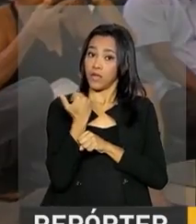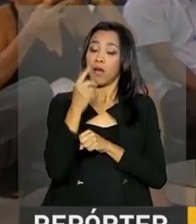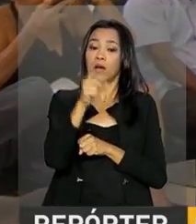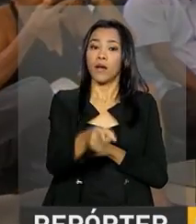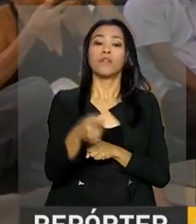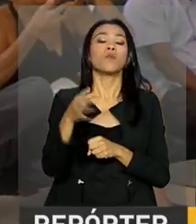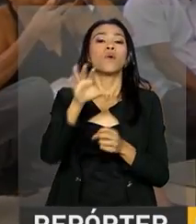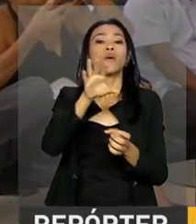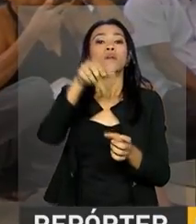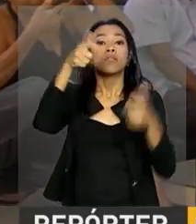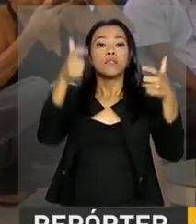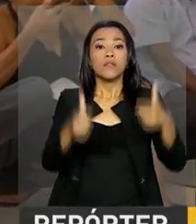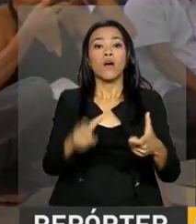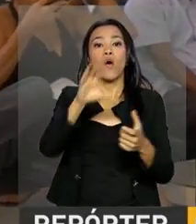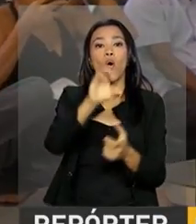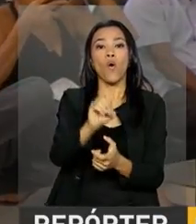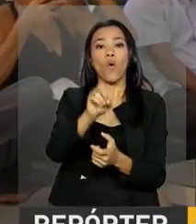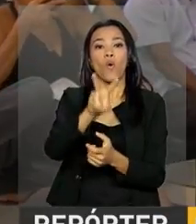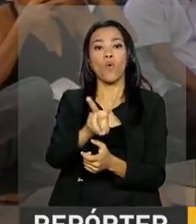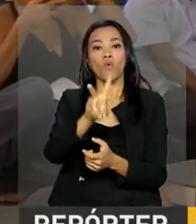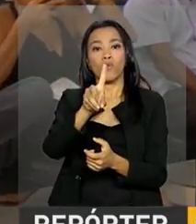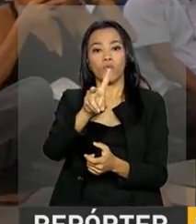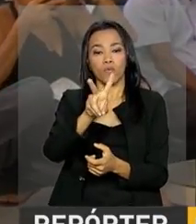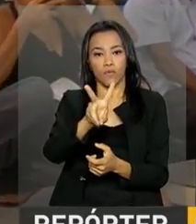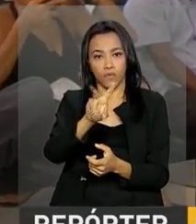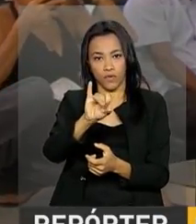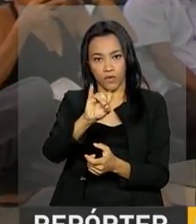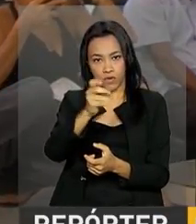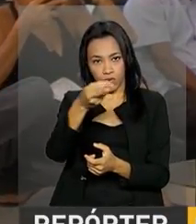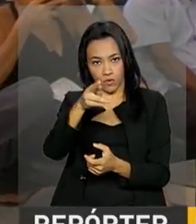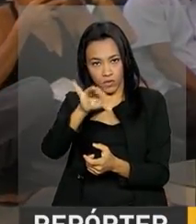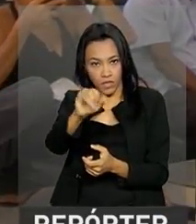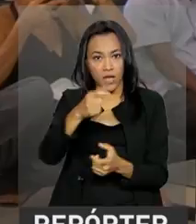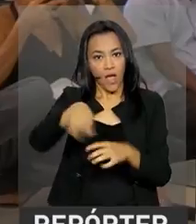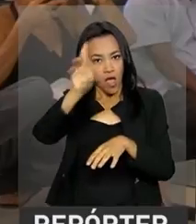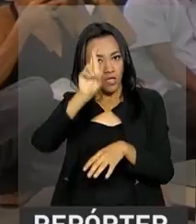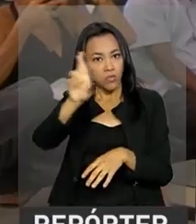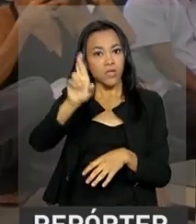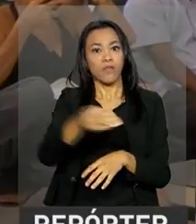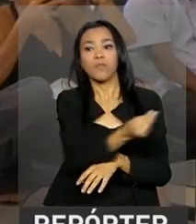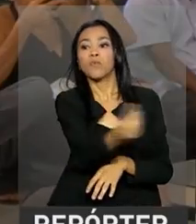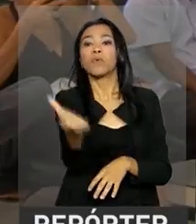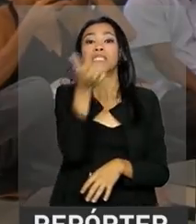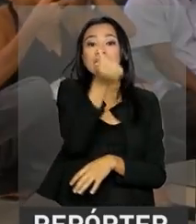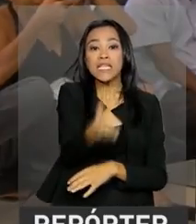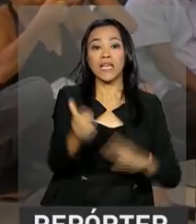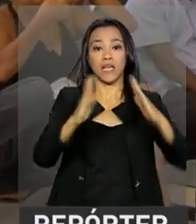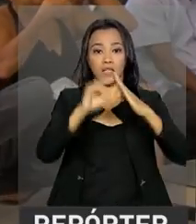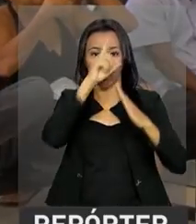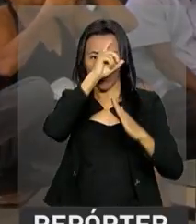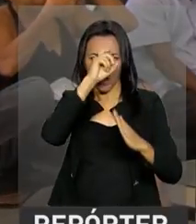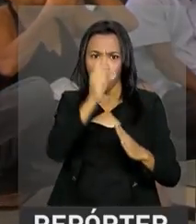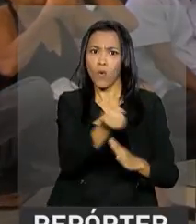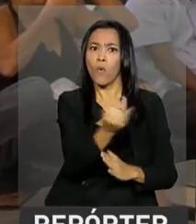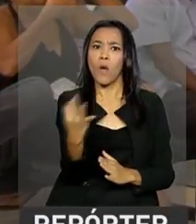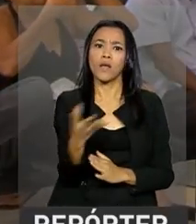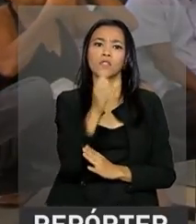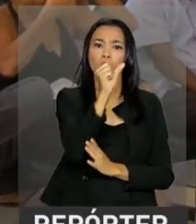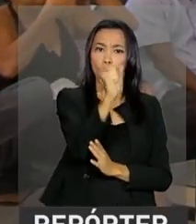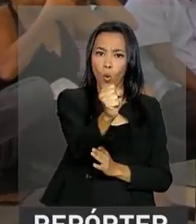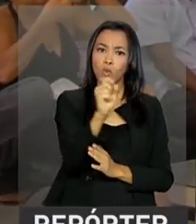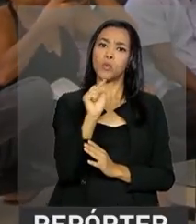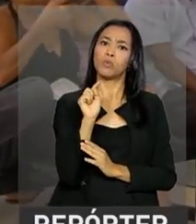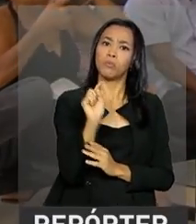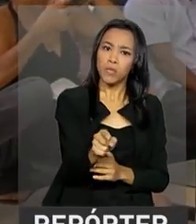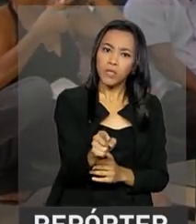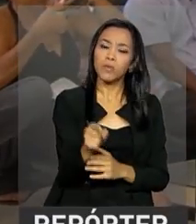de gestão hospitalar responsável pelas seis unidades de saúde federais aqui do Rio de Janeiro recebeu quase 8.000